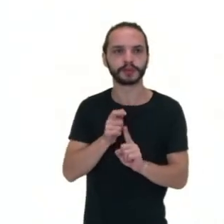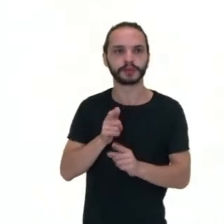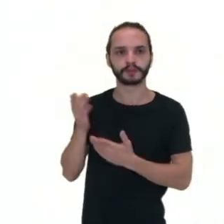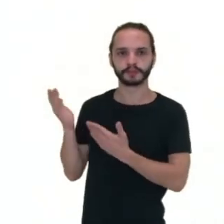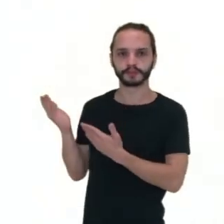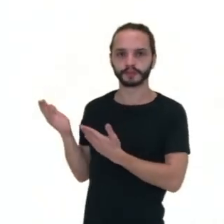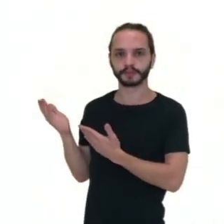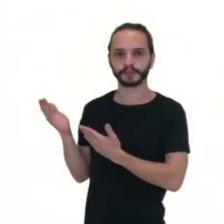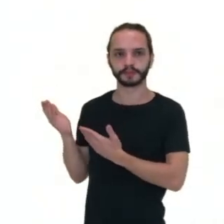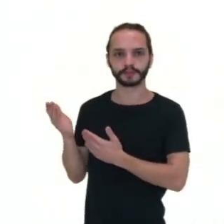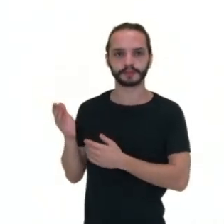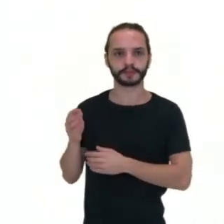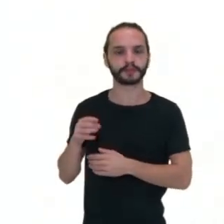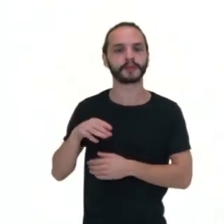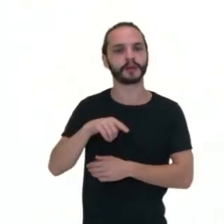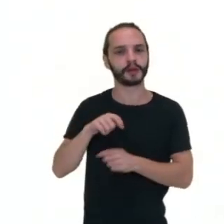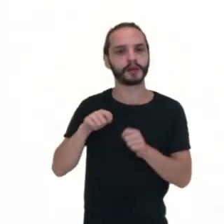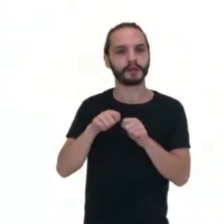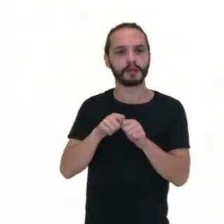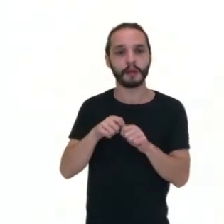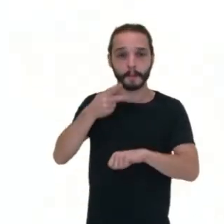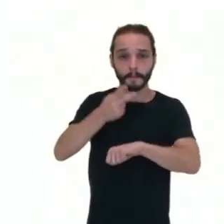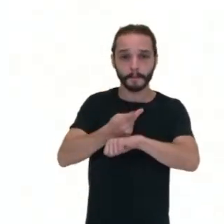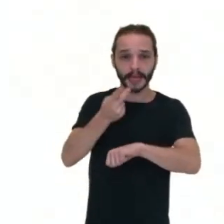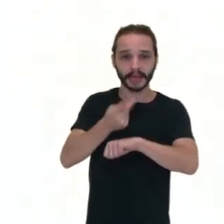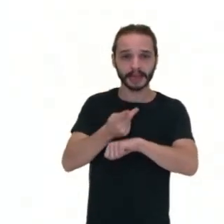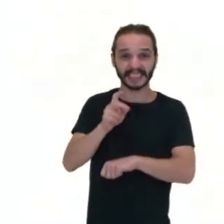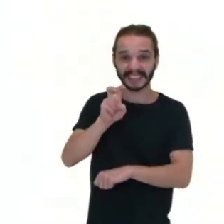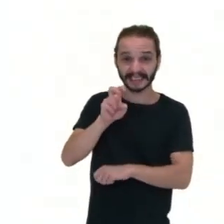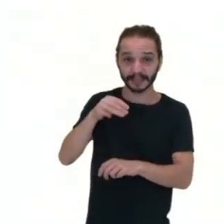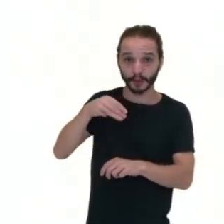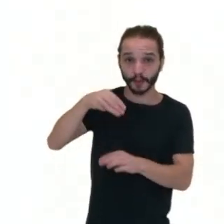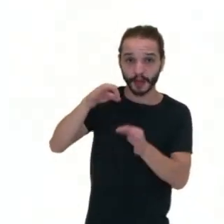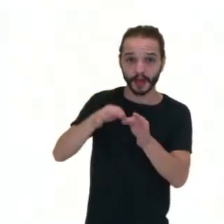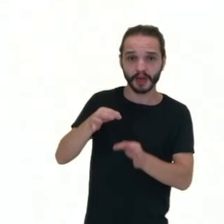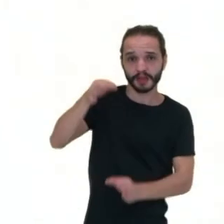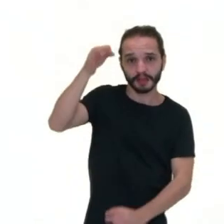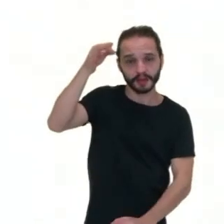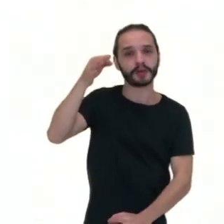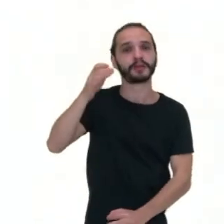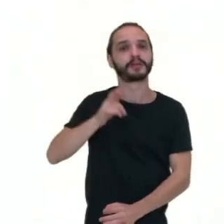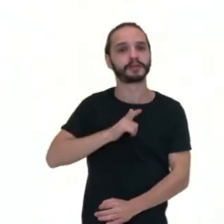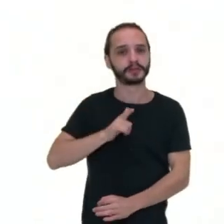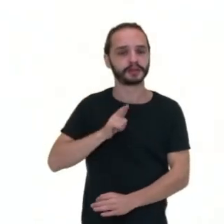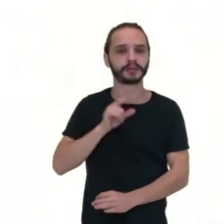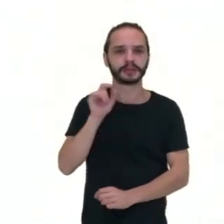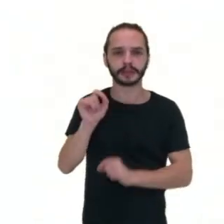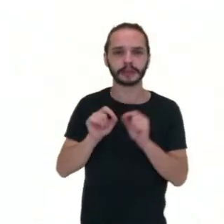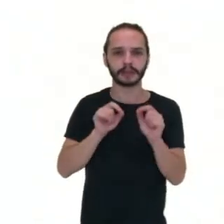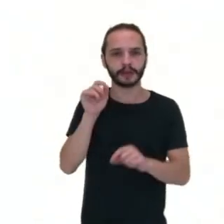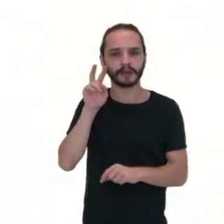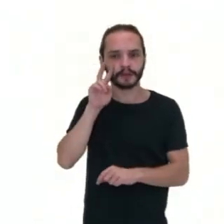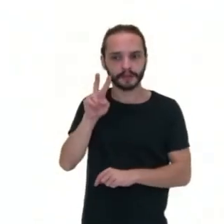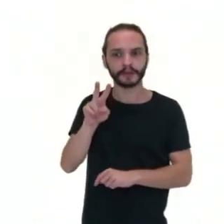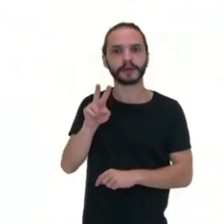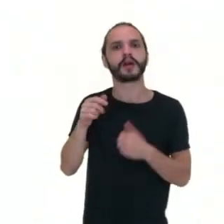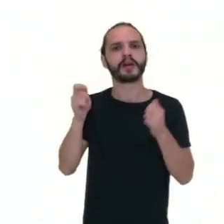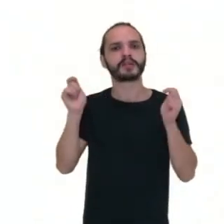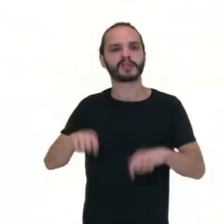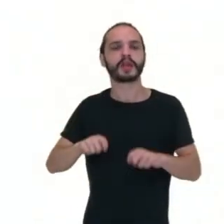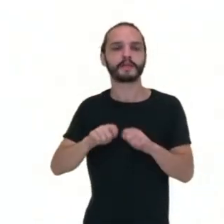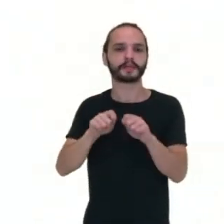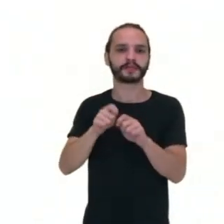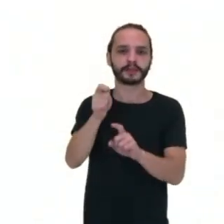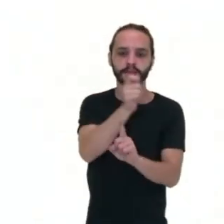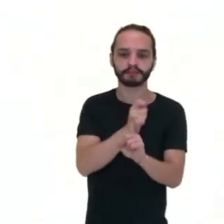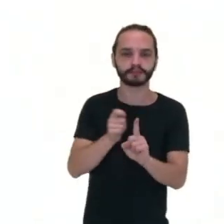Carrara, Michelangelo vê essa pedra enorme de 5 metros, era uma pedra que já tinha sido abandonada por outro escultor, ele vê Davi dentro dessa pedra e pega e faz a